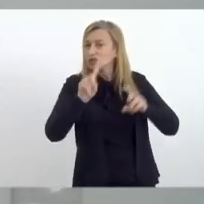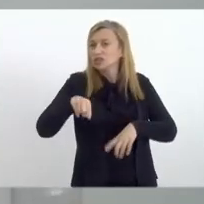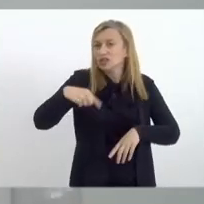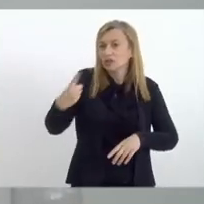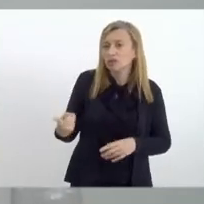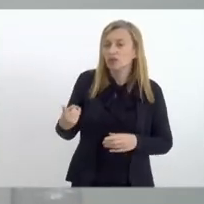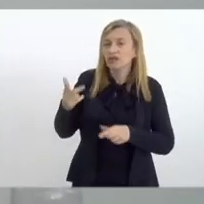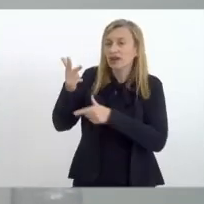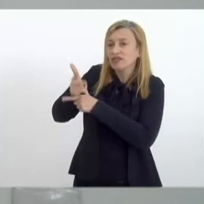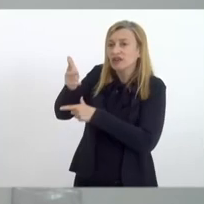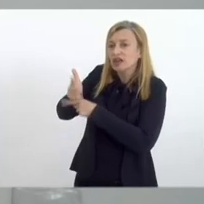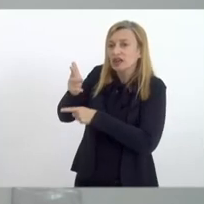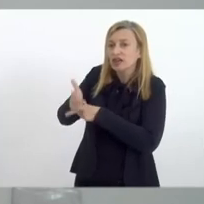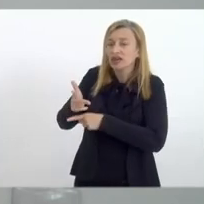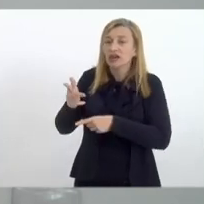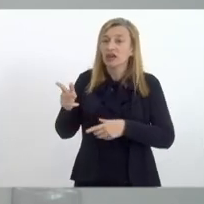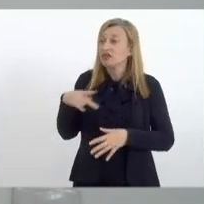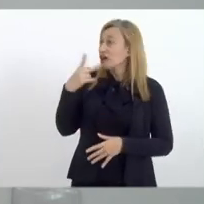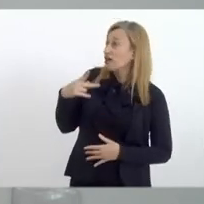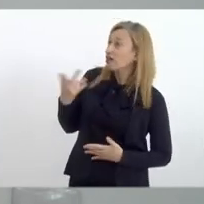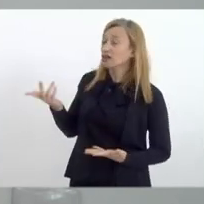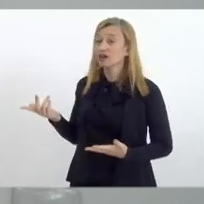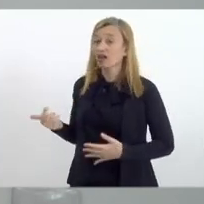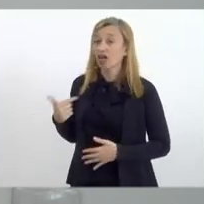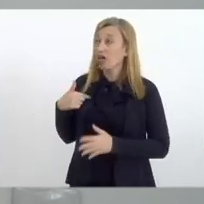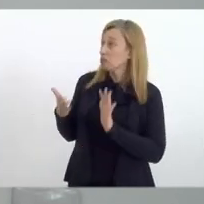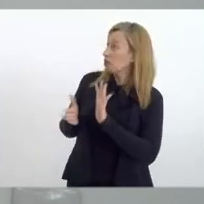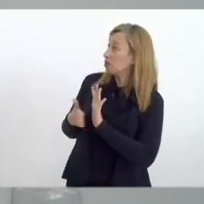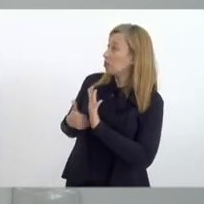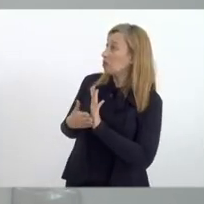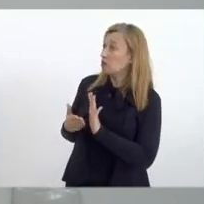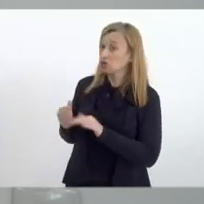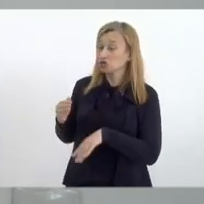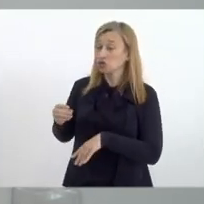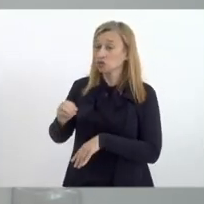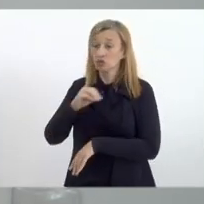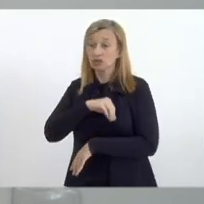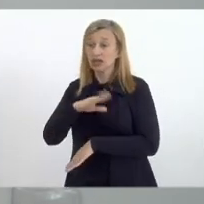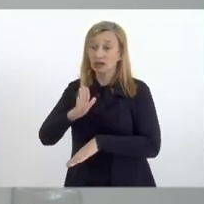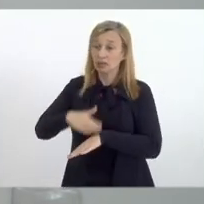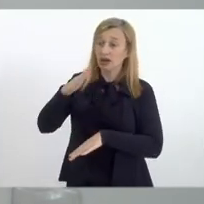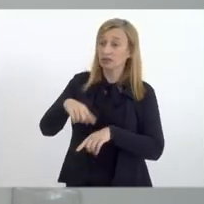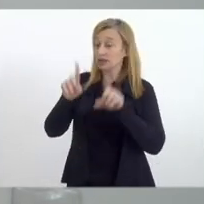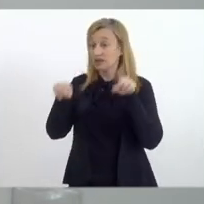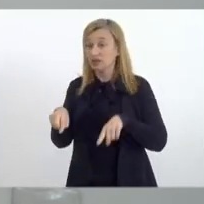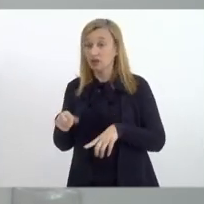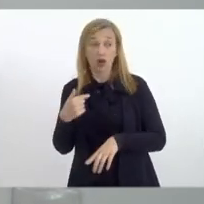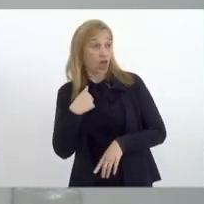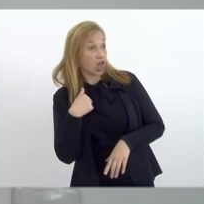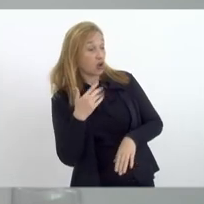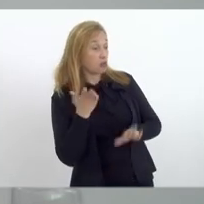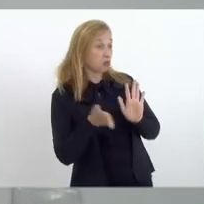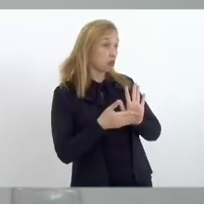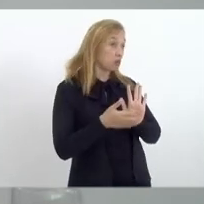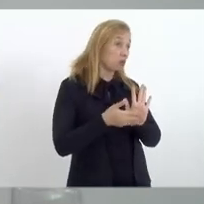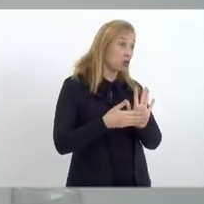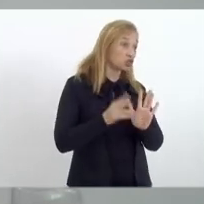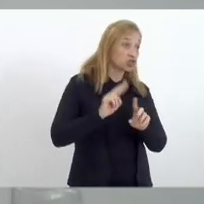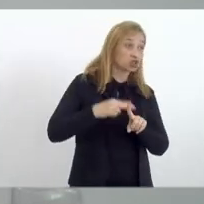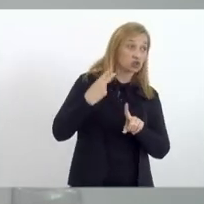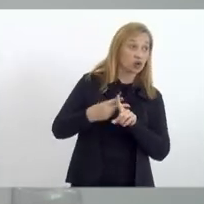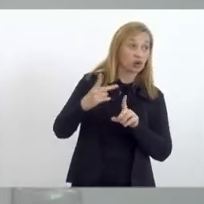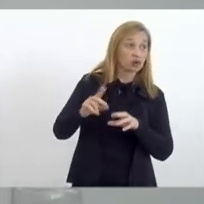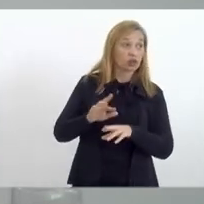fazem videozinho para a internet dizendo: não, eu propus um aumento de 200% para o servidor, eu propus que dobre todas